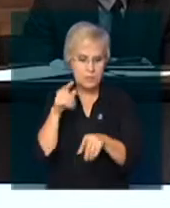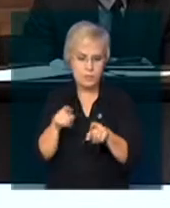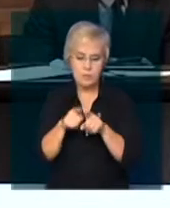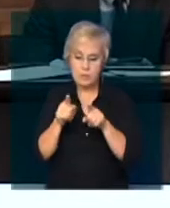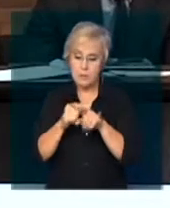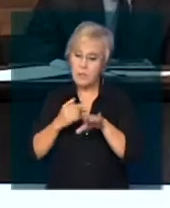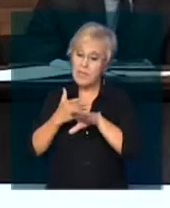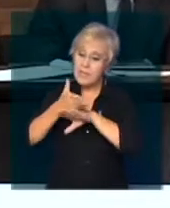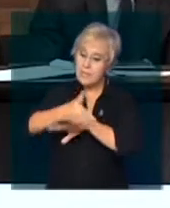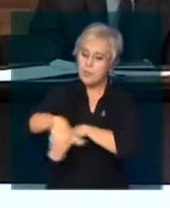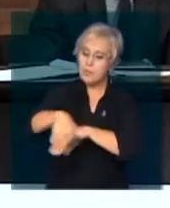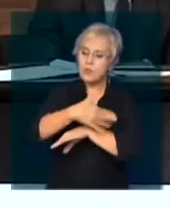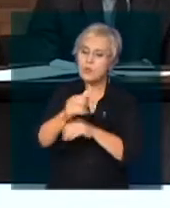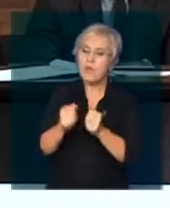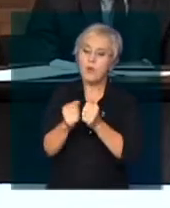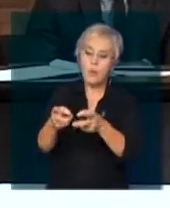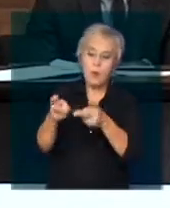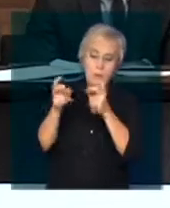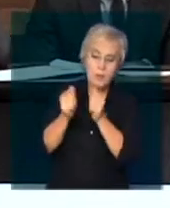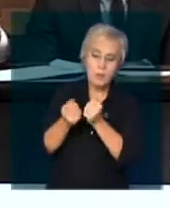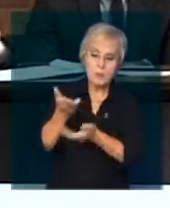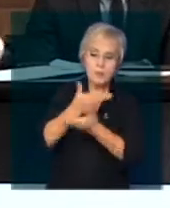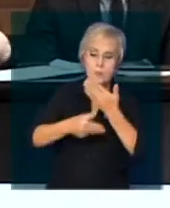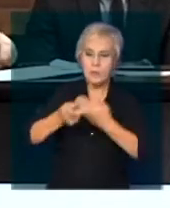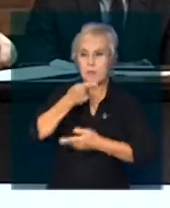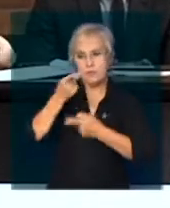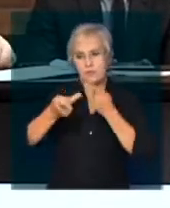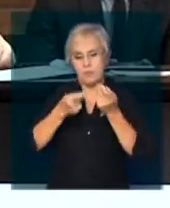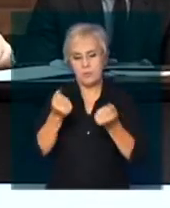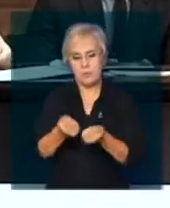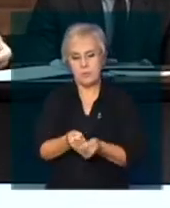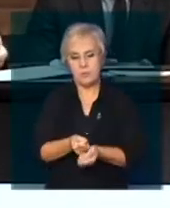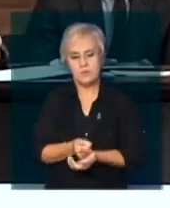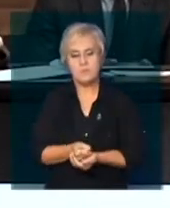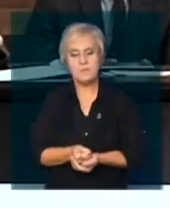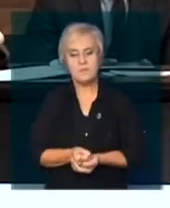nas ruas para ouvir essas manifestações.